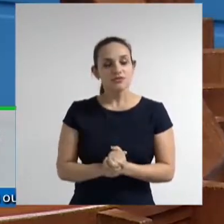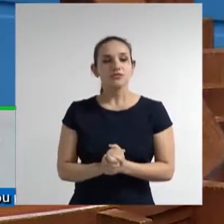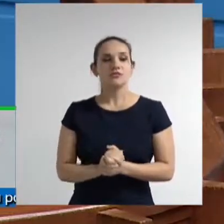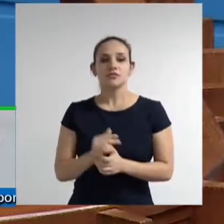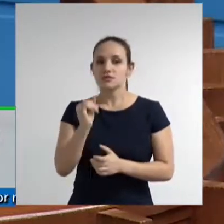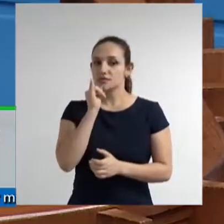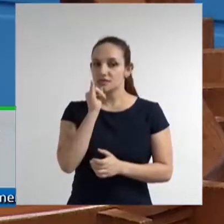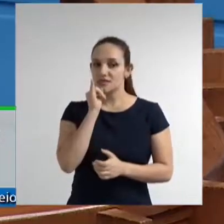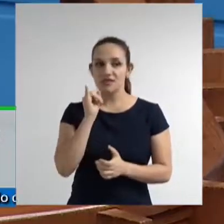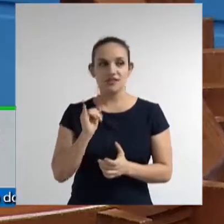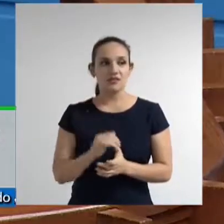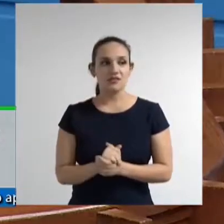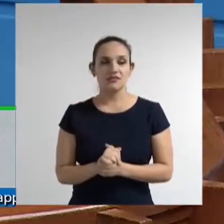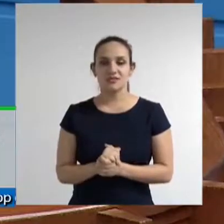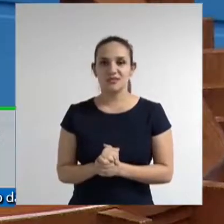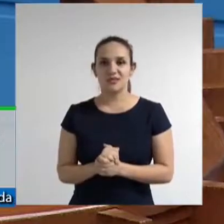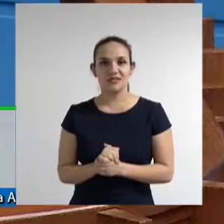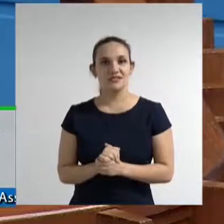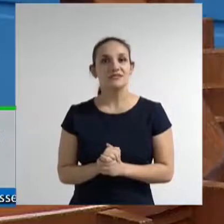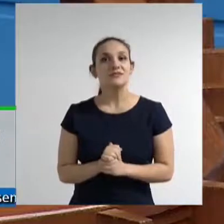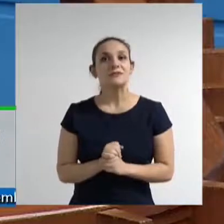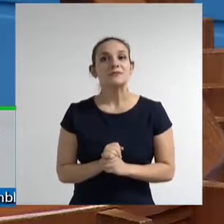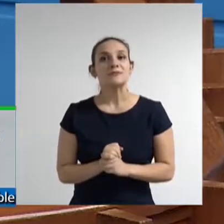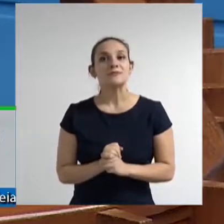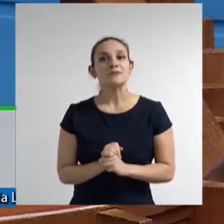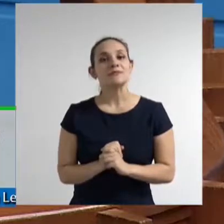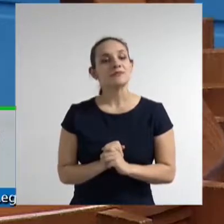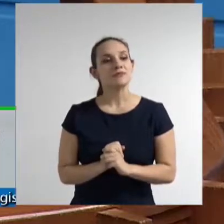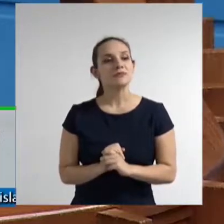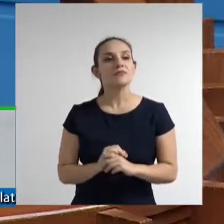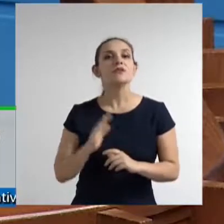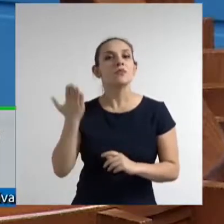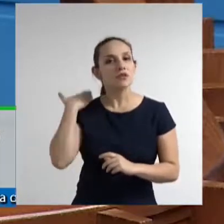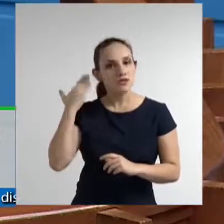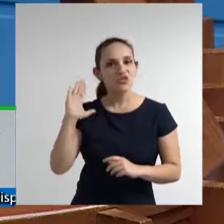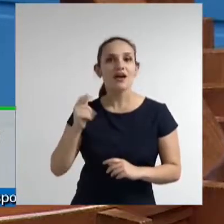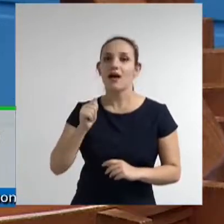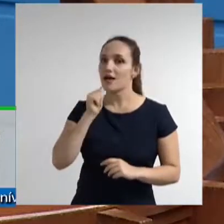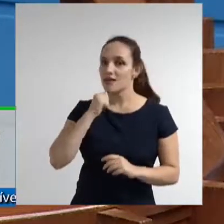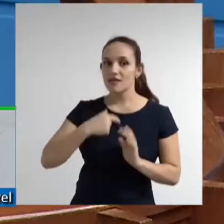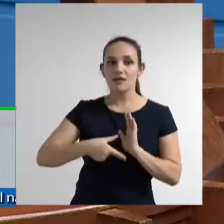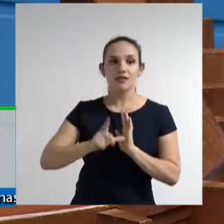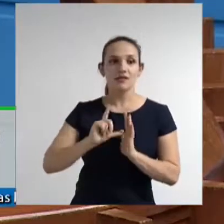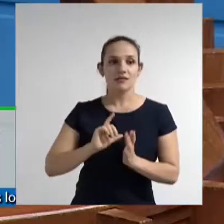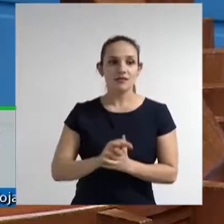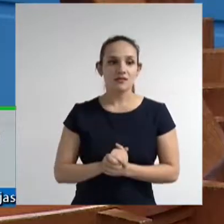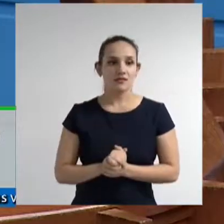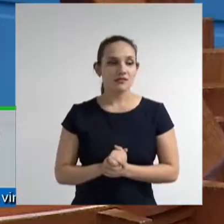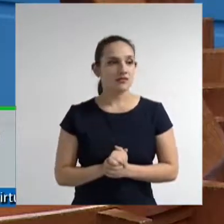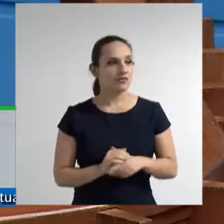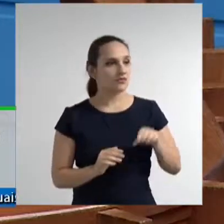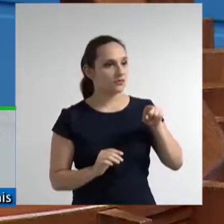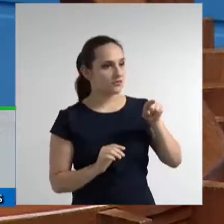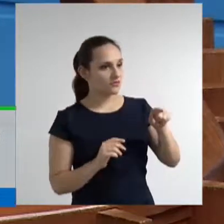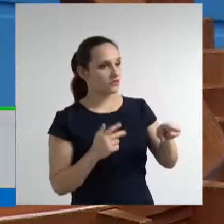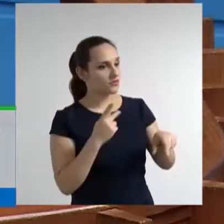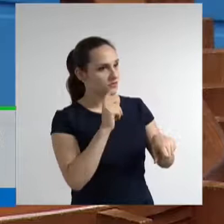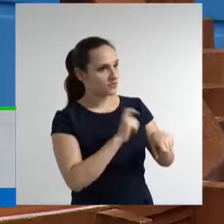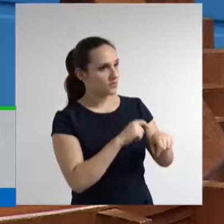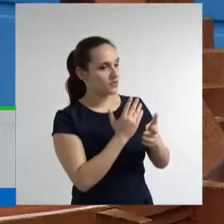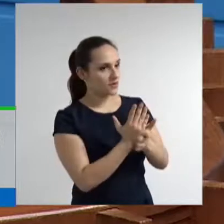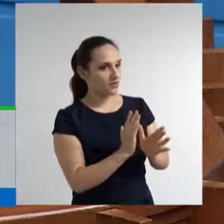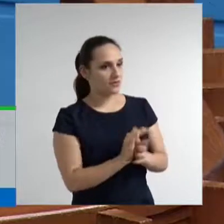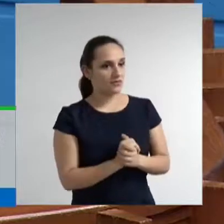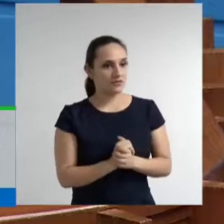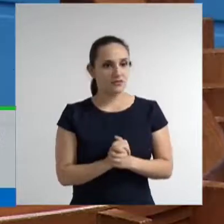mas antes de mim, quando nem estava aqui nessa casa, já se fazia essa discussão de uma maneira muito... Eu vou pedir a